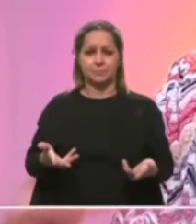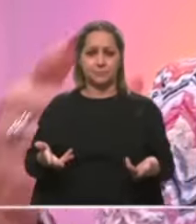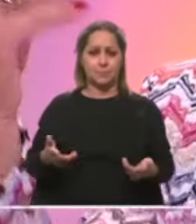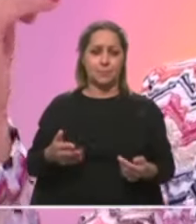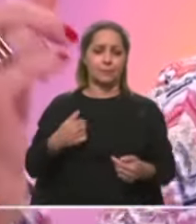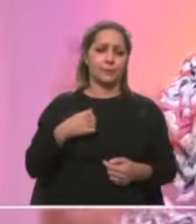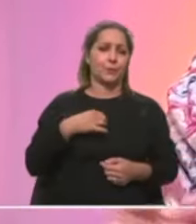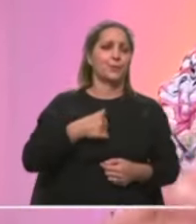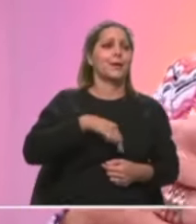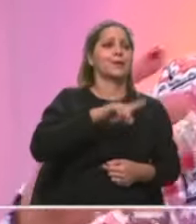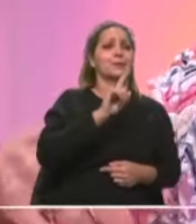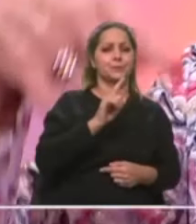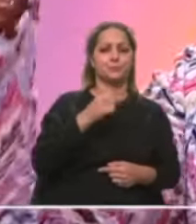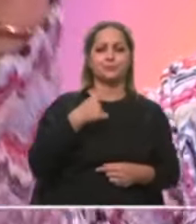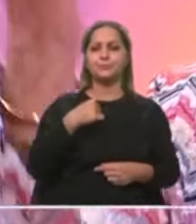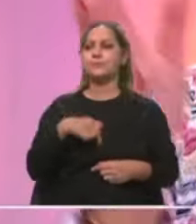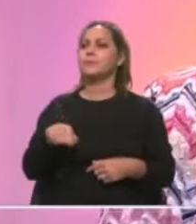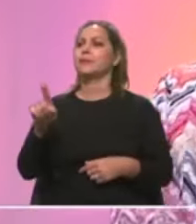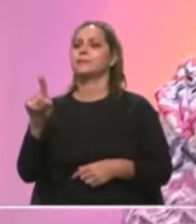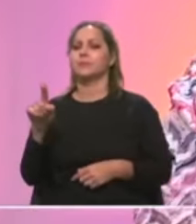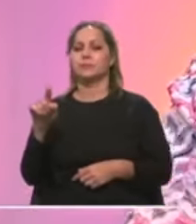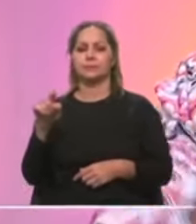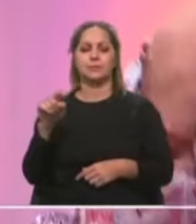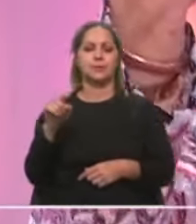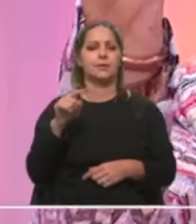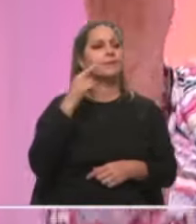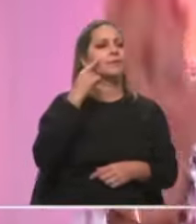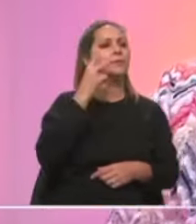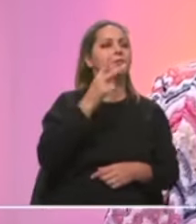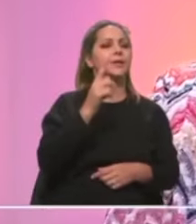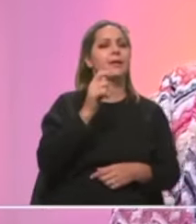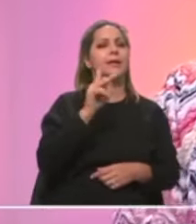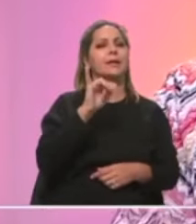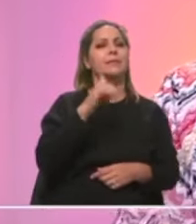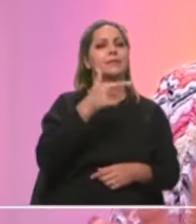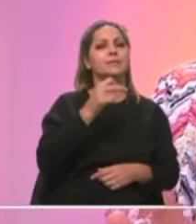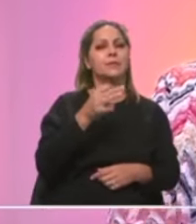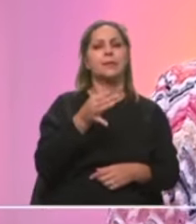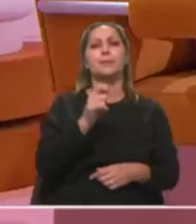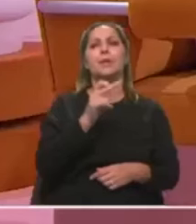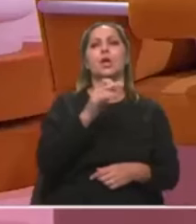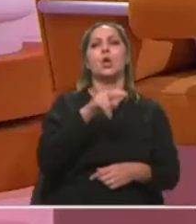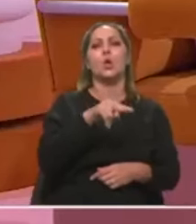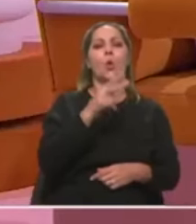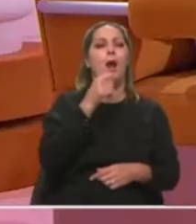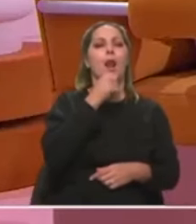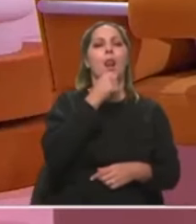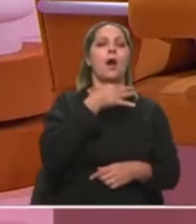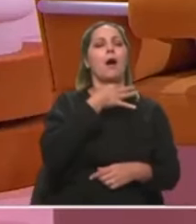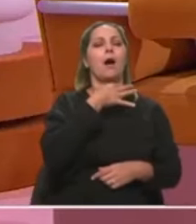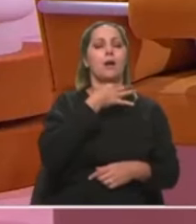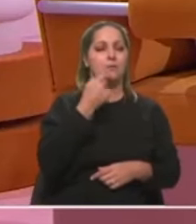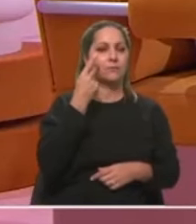quero ir, não sei para onde, agora vamos ver Evita Peron, vamos ver não sei o quê, tudo bem. Agora,